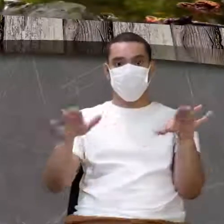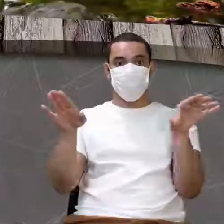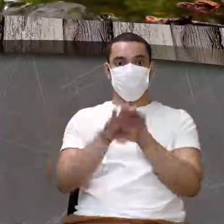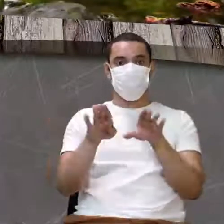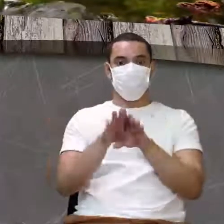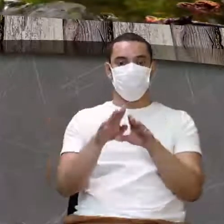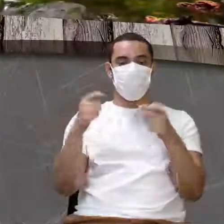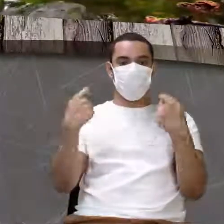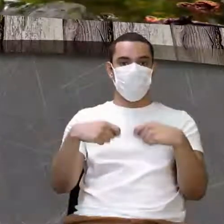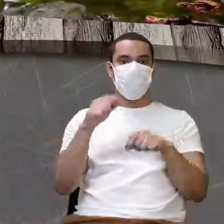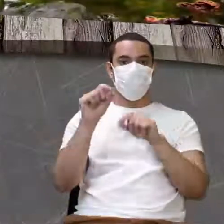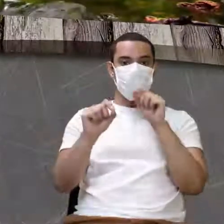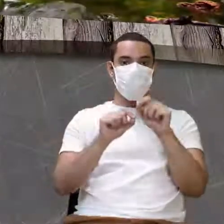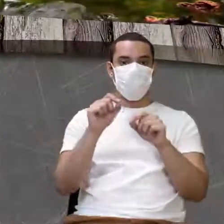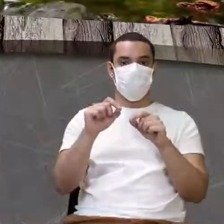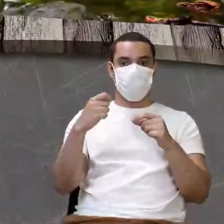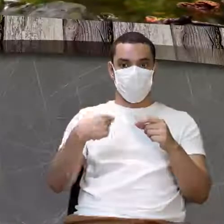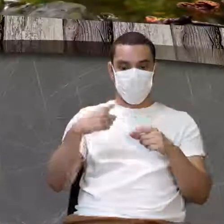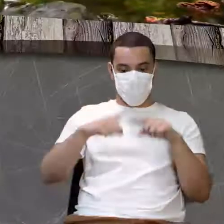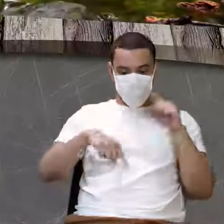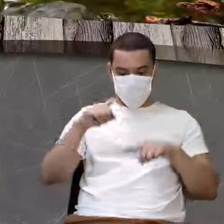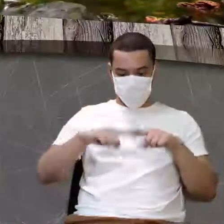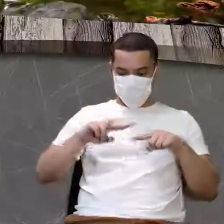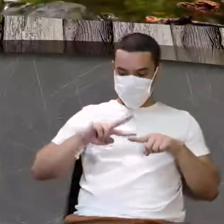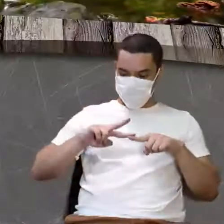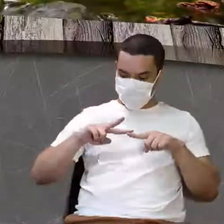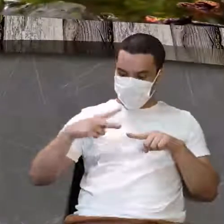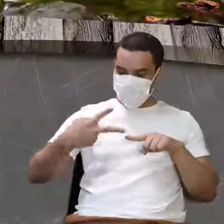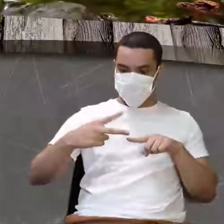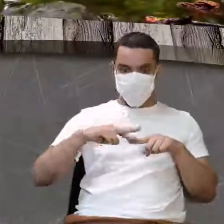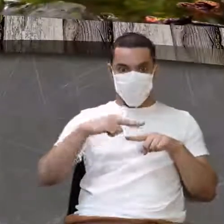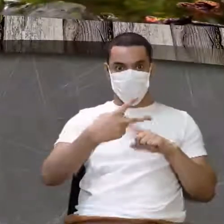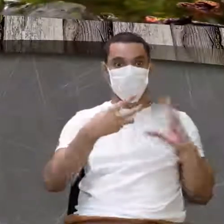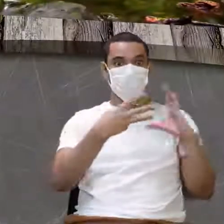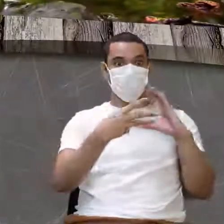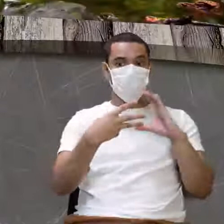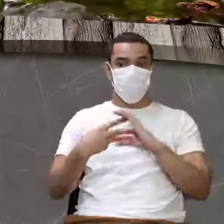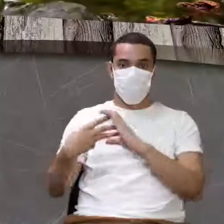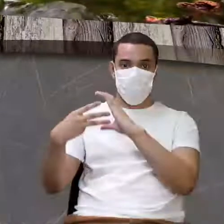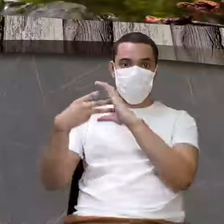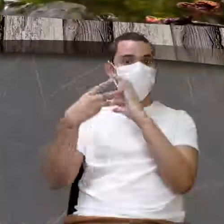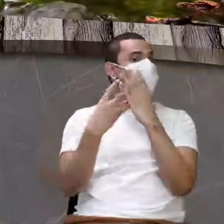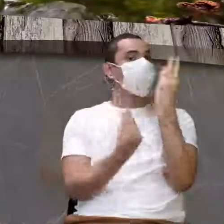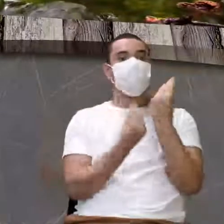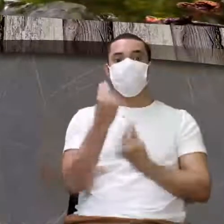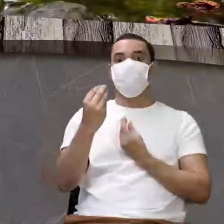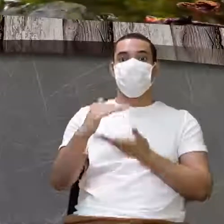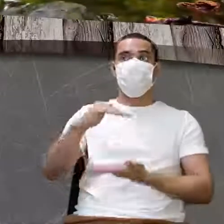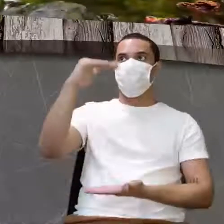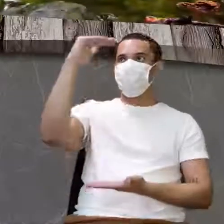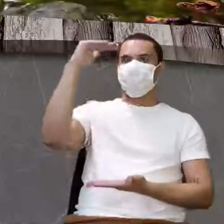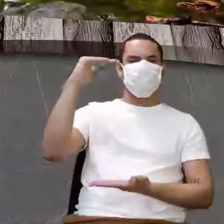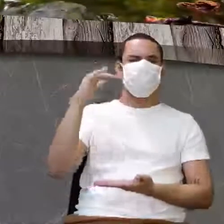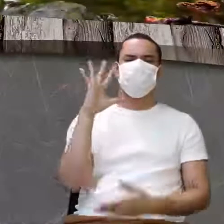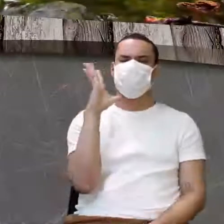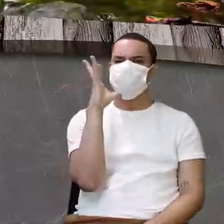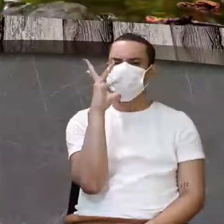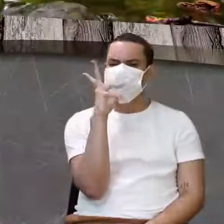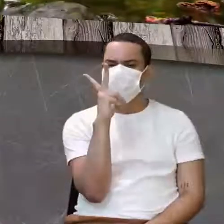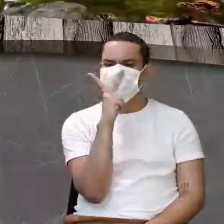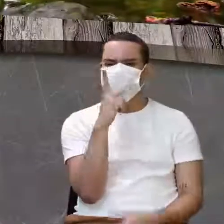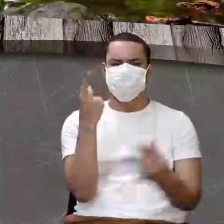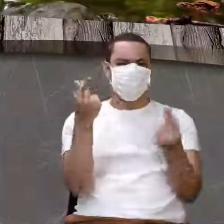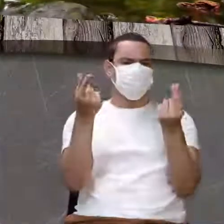elas precisam transferir tudo que elas estão produzindo, célula a célula, célula a célula. Então, como é que elas vão ter um porte grande? Demoraria muito